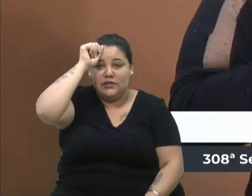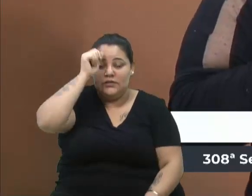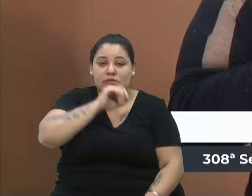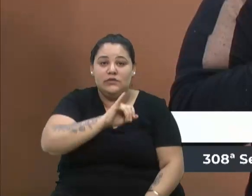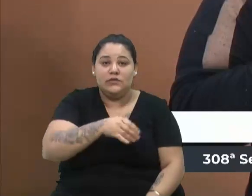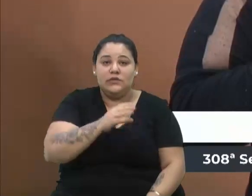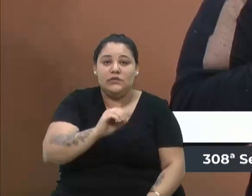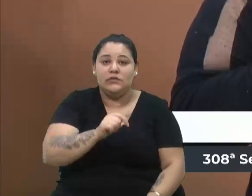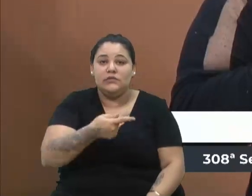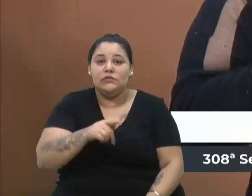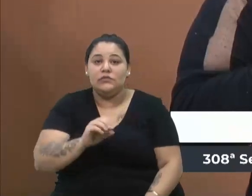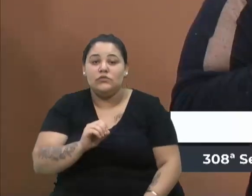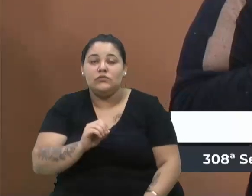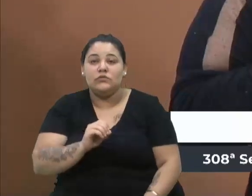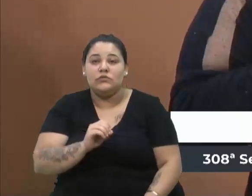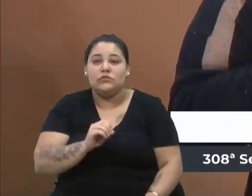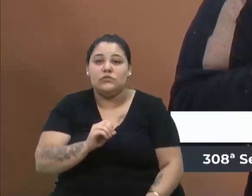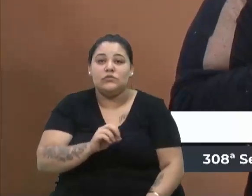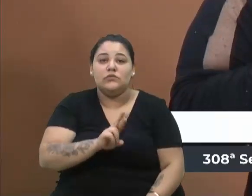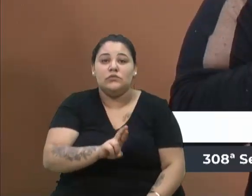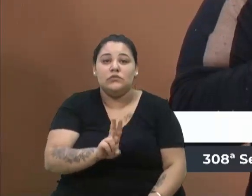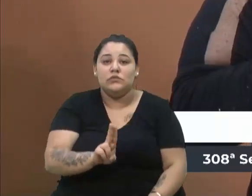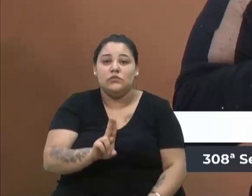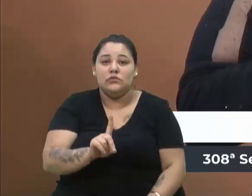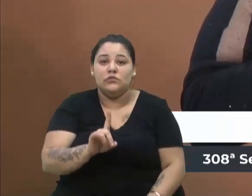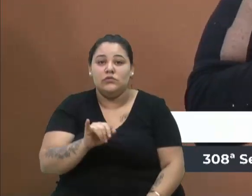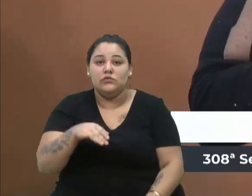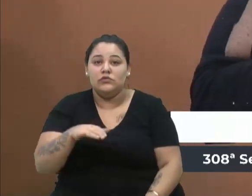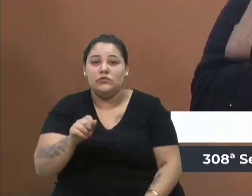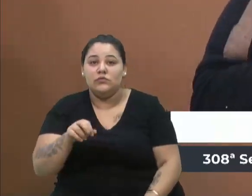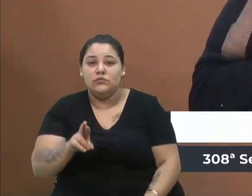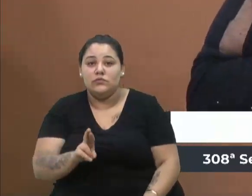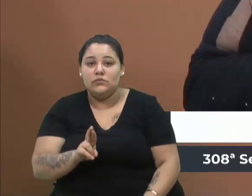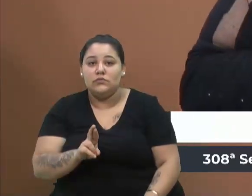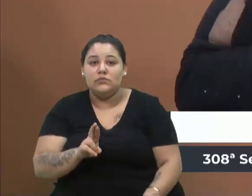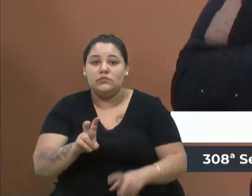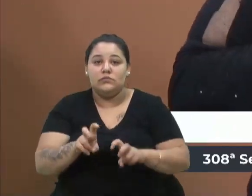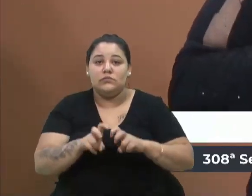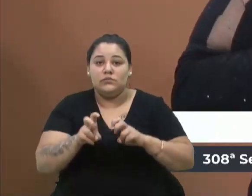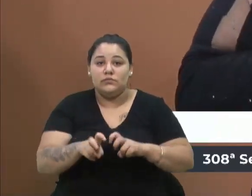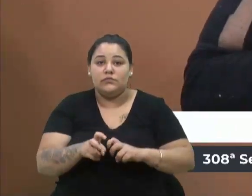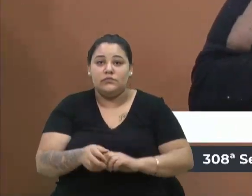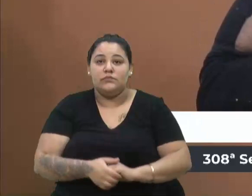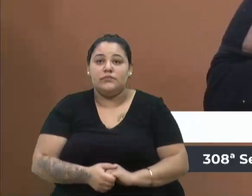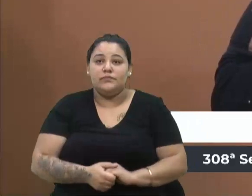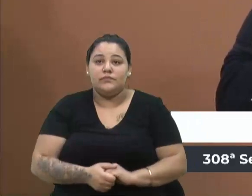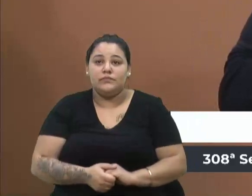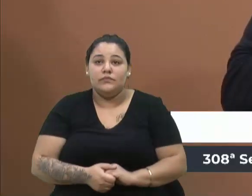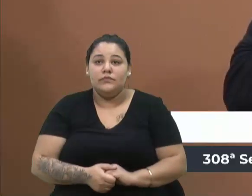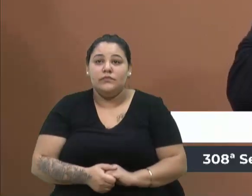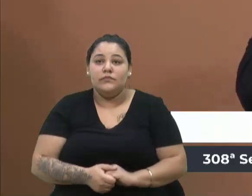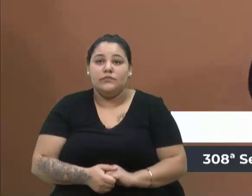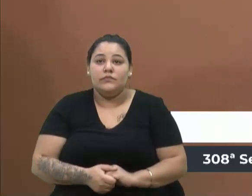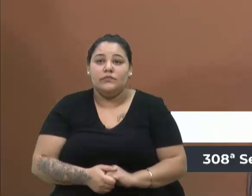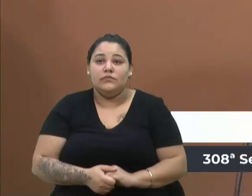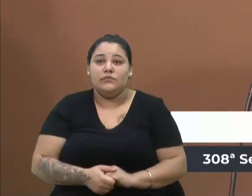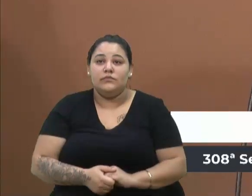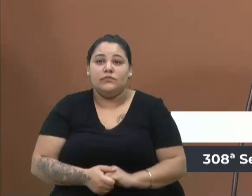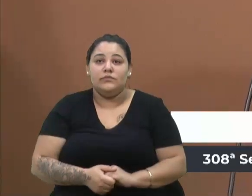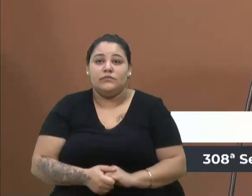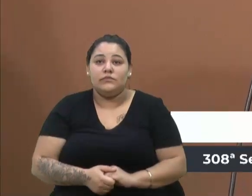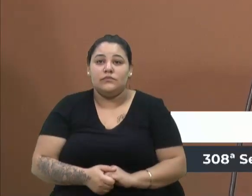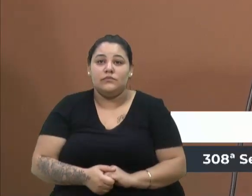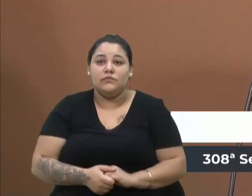do Rudimar Menegotto da Agricultura então fica aqui o nosso convite para